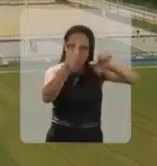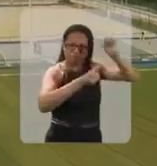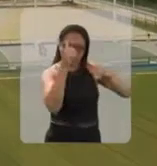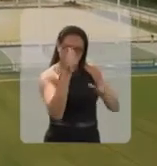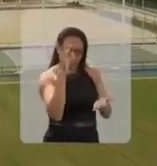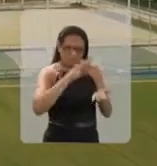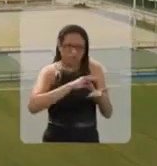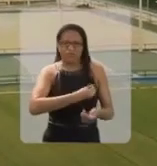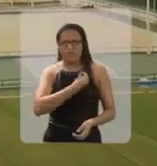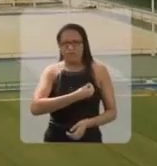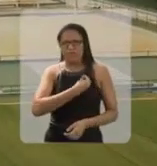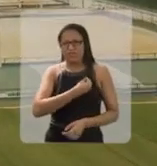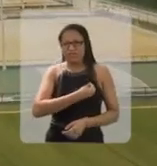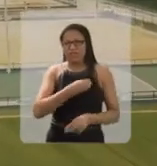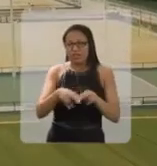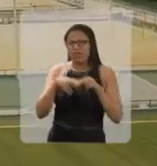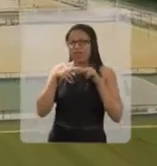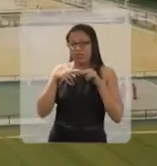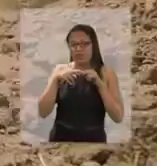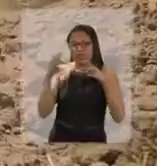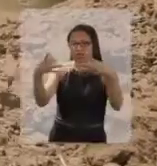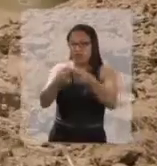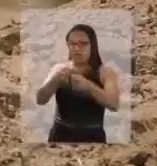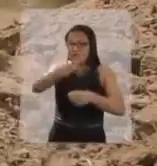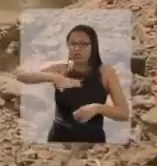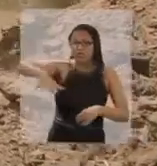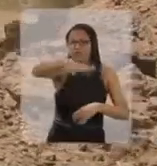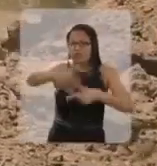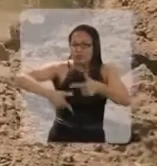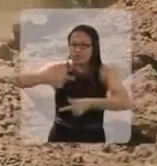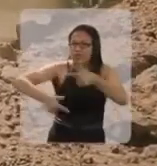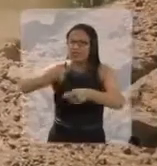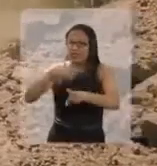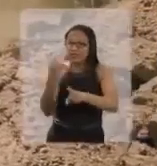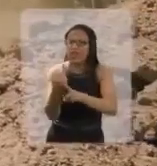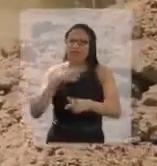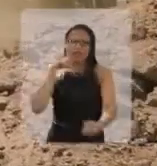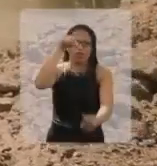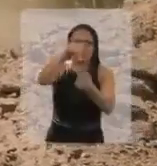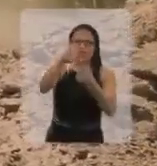A participação social também aqui é decisiva para o alcance dos objetivos traçados.